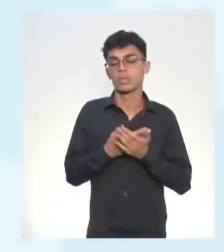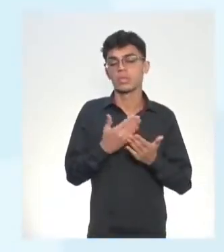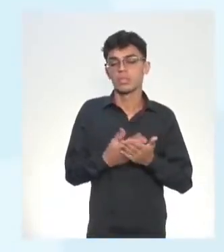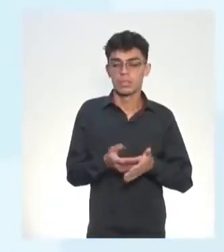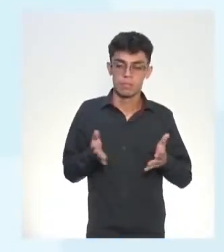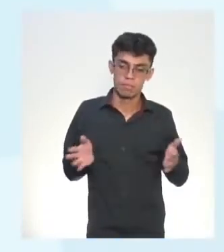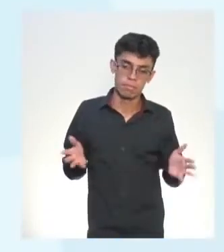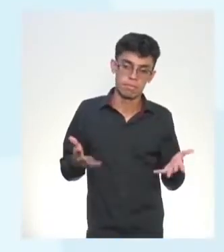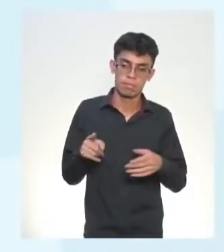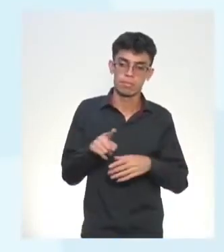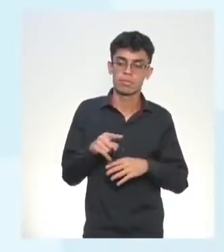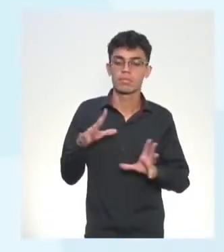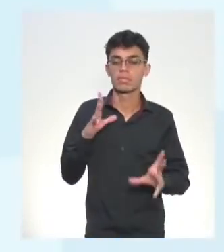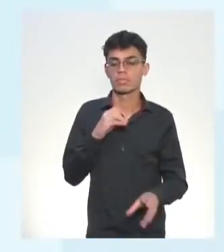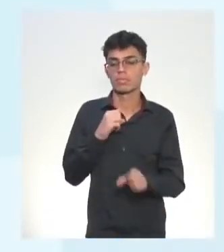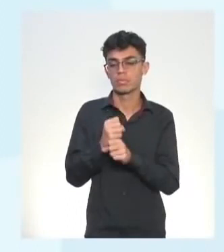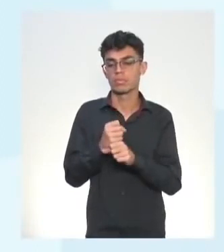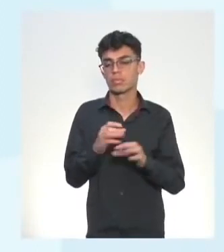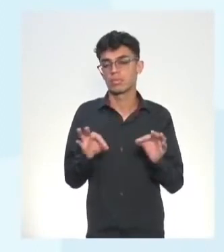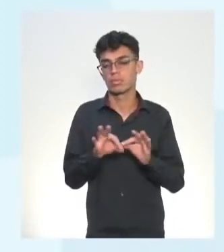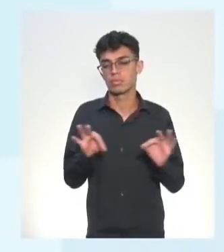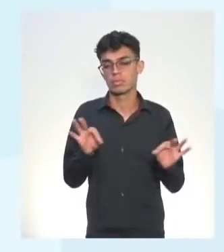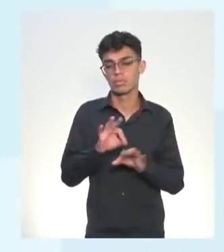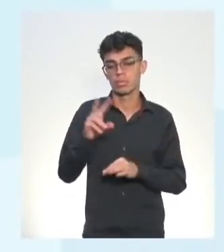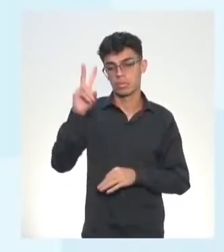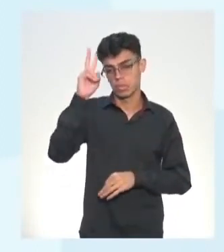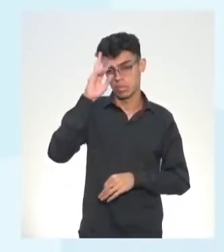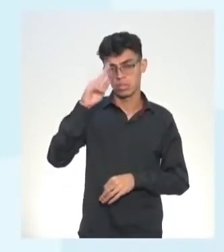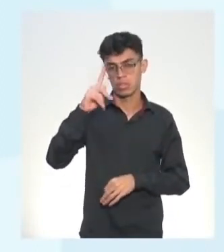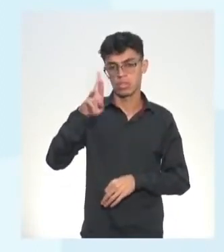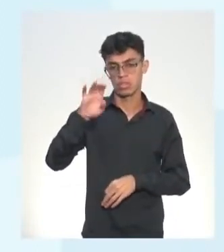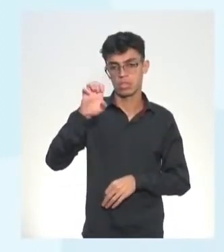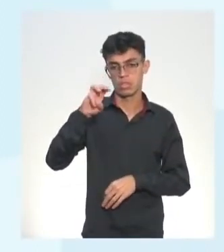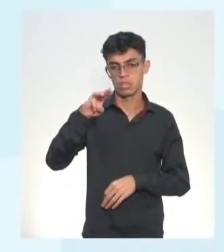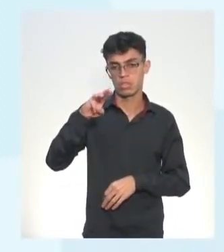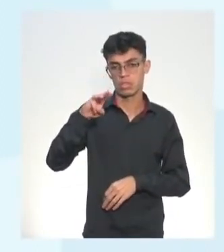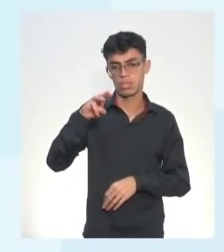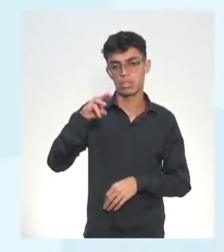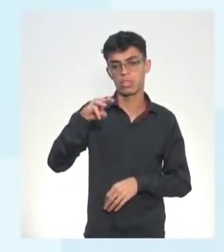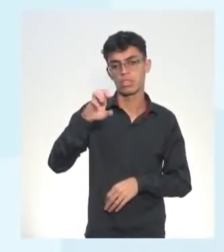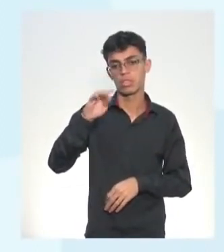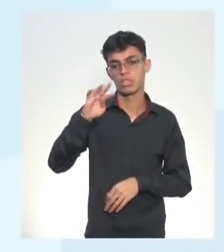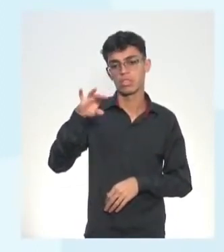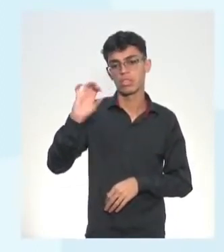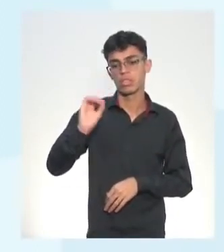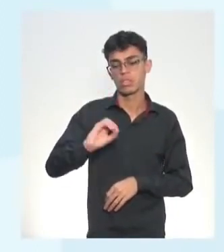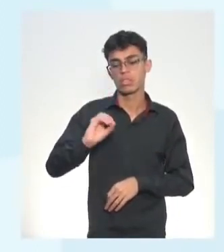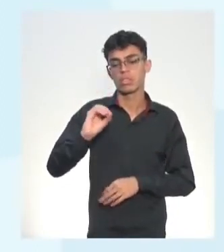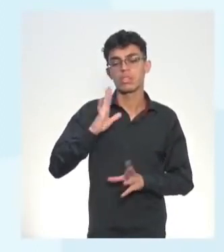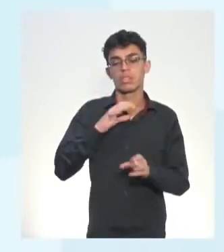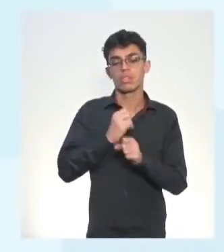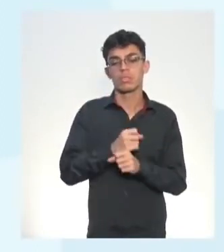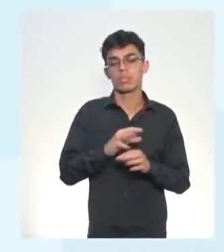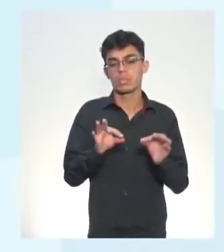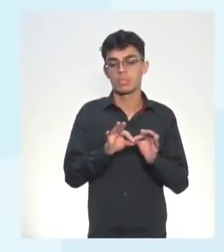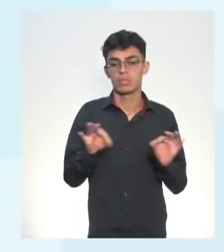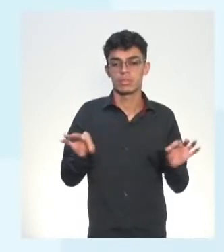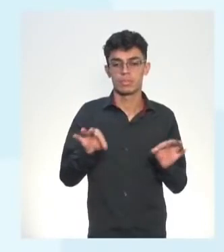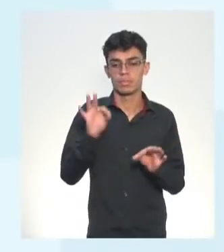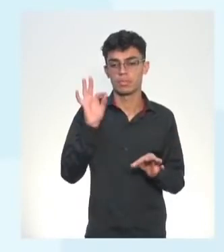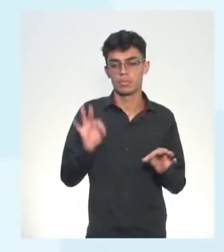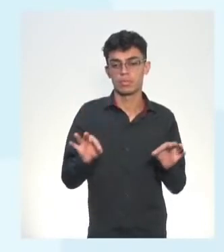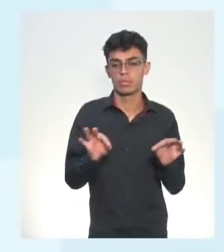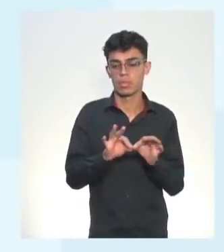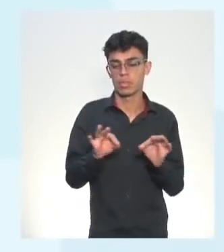seguinte, calcular o perímetro. Lembrando, o que é o perímetro? É a medida do contorno dessa figura. A gente pode dizer que